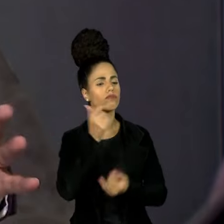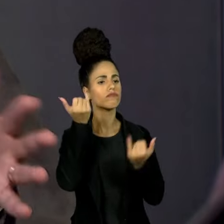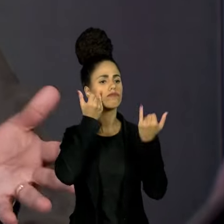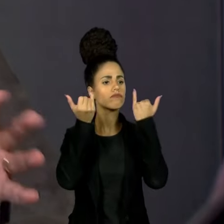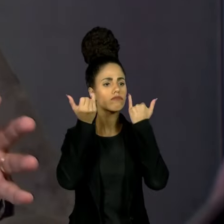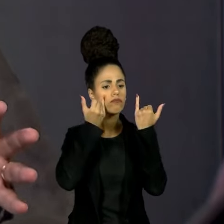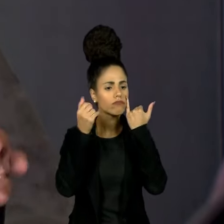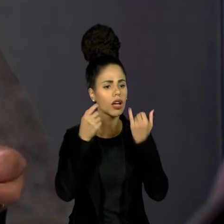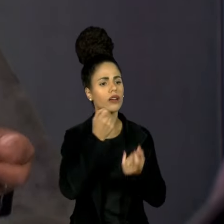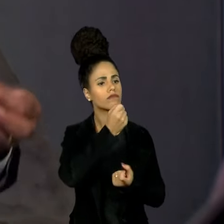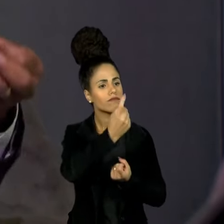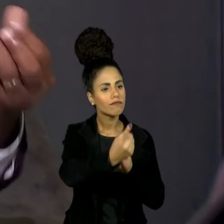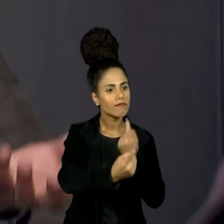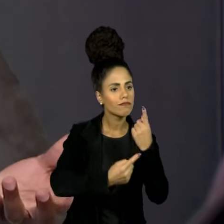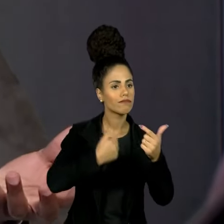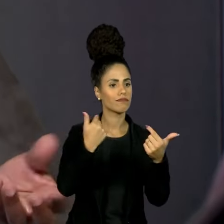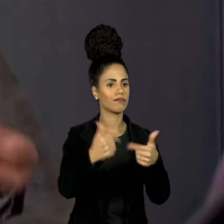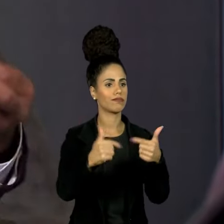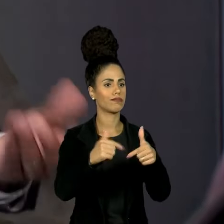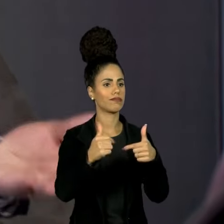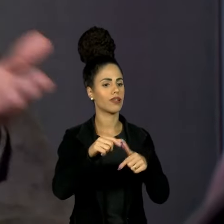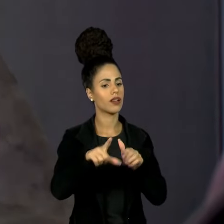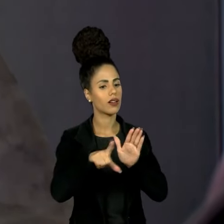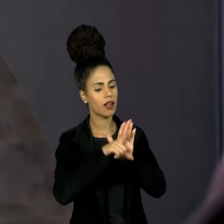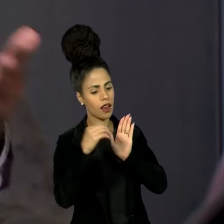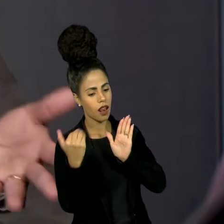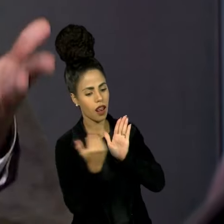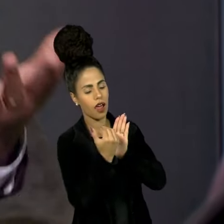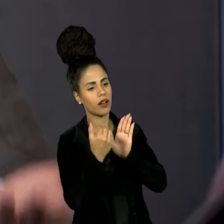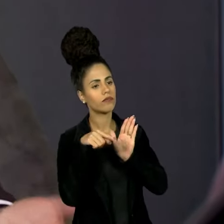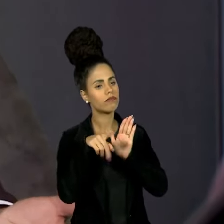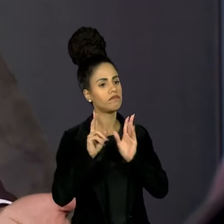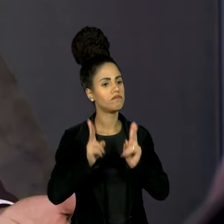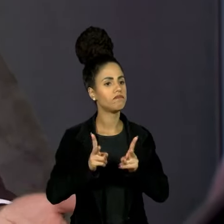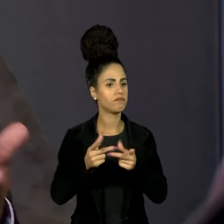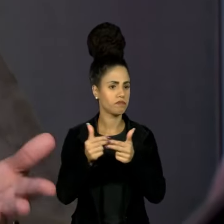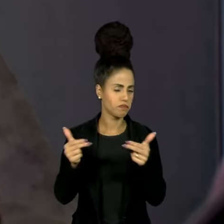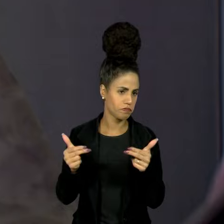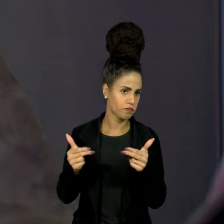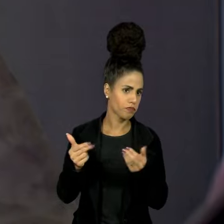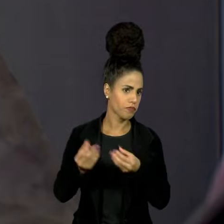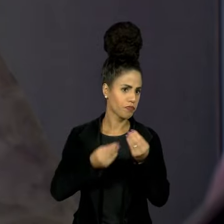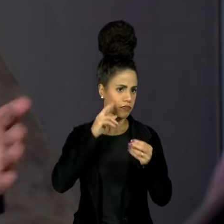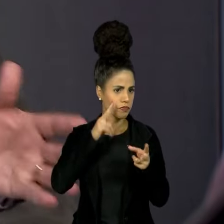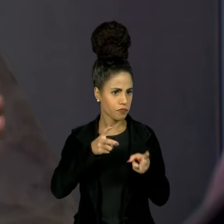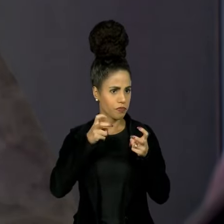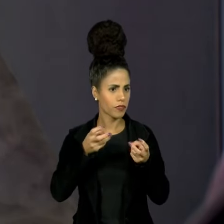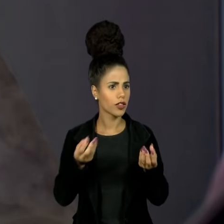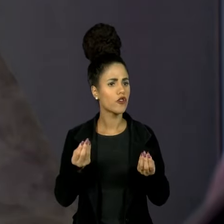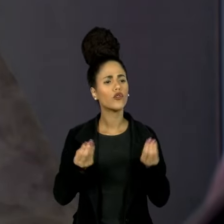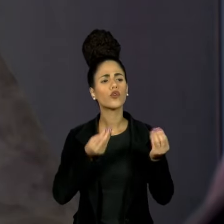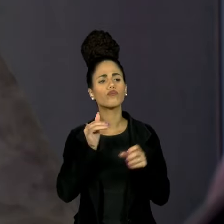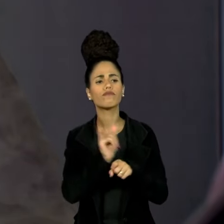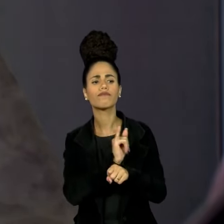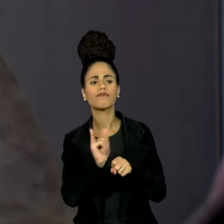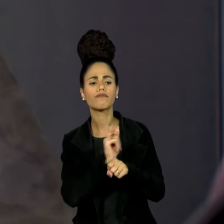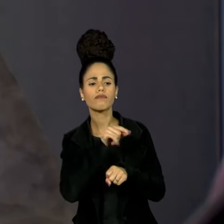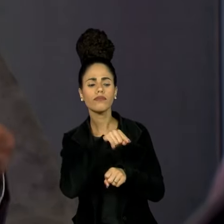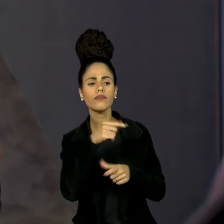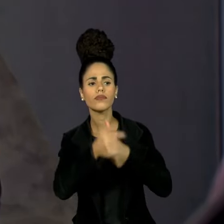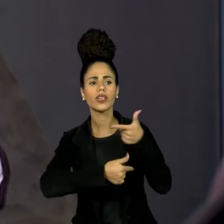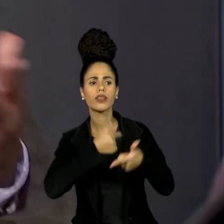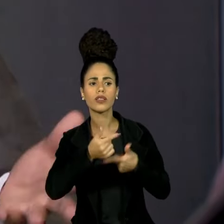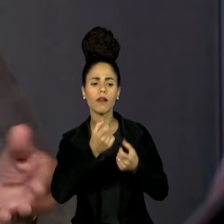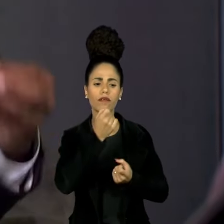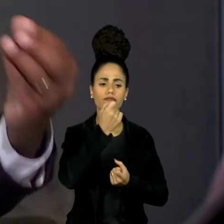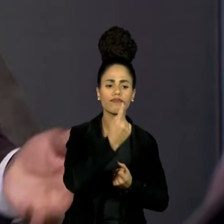que é, em alguma medida, legal, mas que produz os mesmos danos, né? Como nós estamos vendo. Como é que a gente trabalha essa